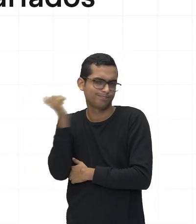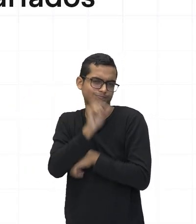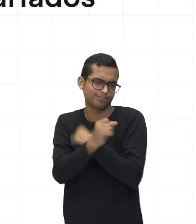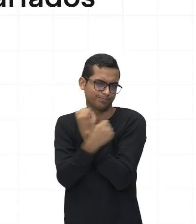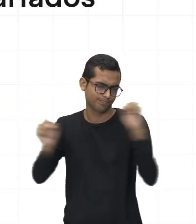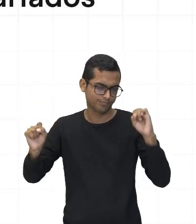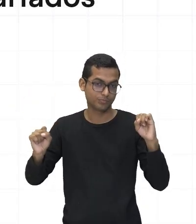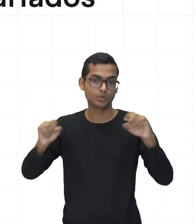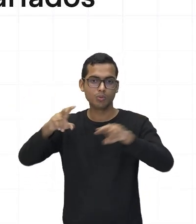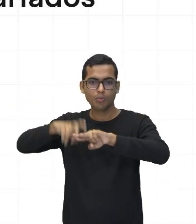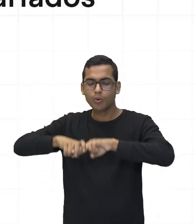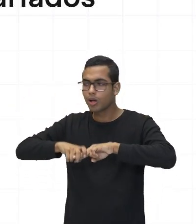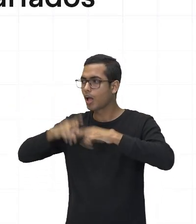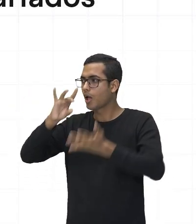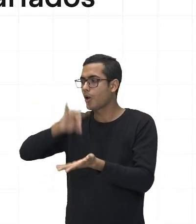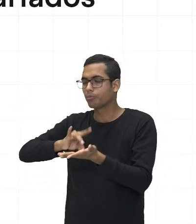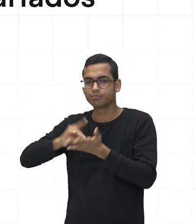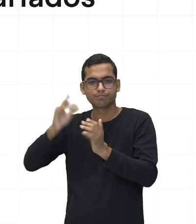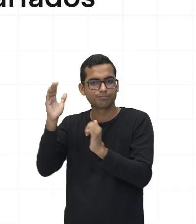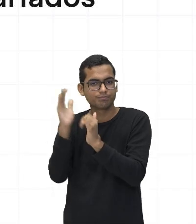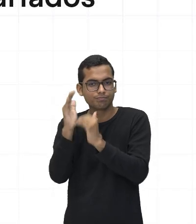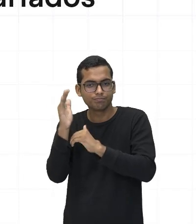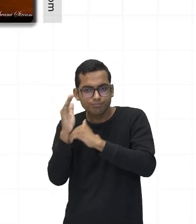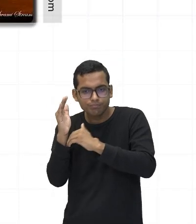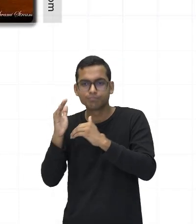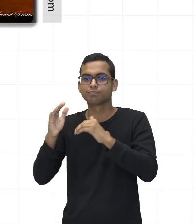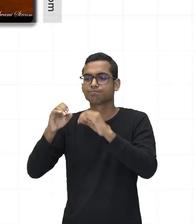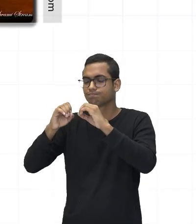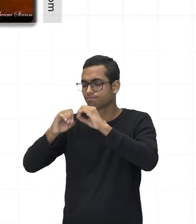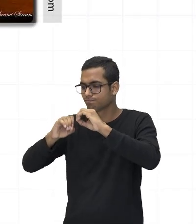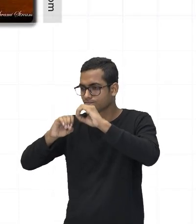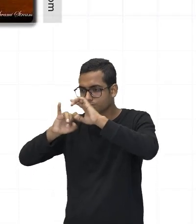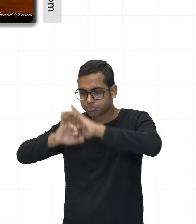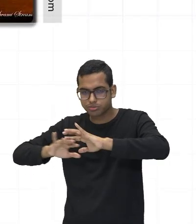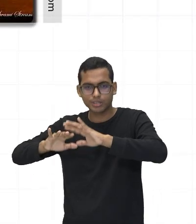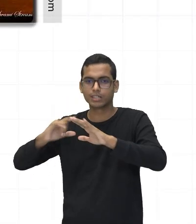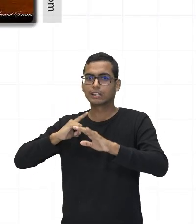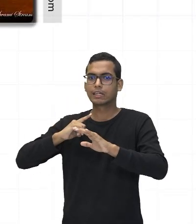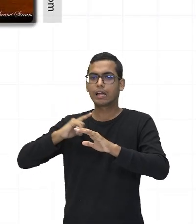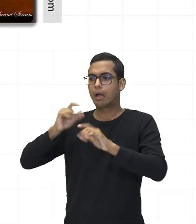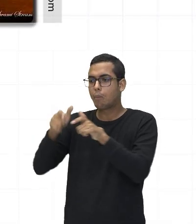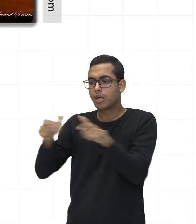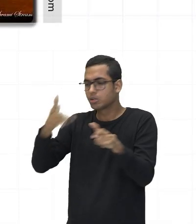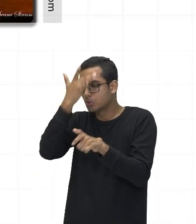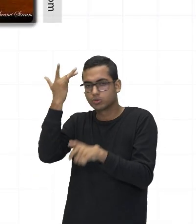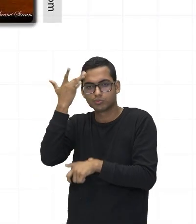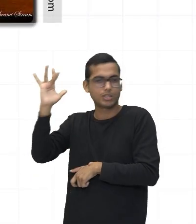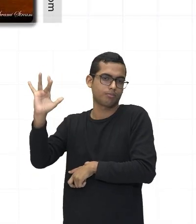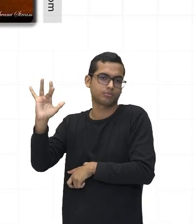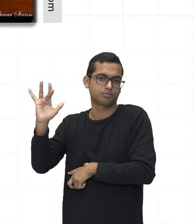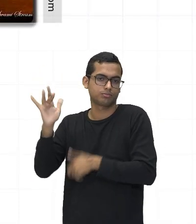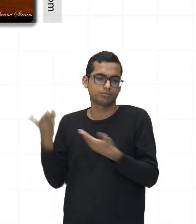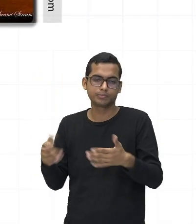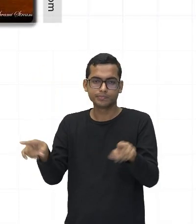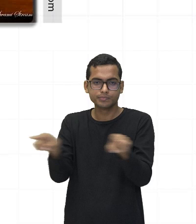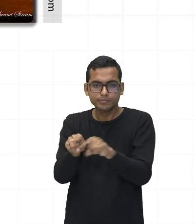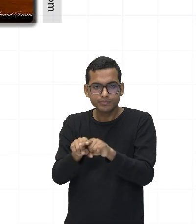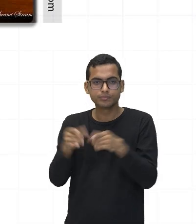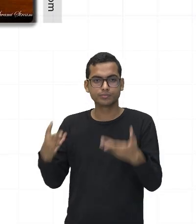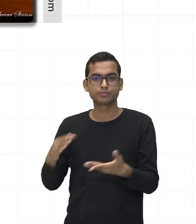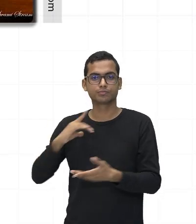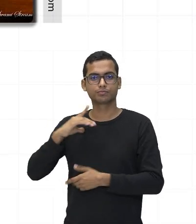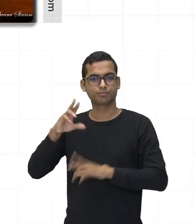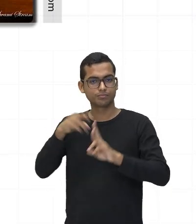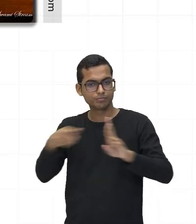esse mistério para as pessoas religiosas. Por isso, a religião é uma realidade